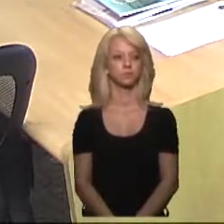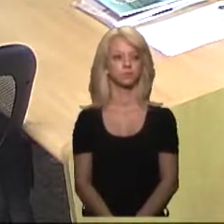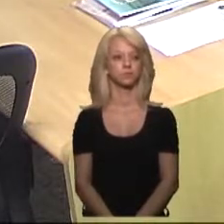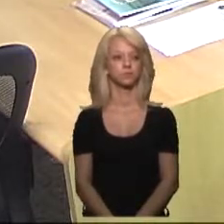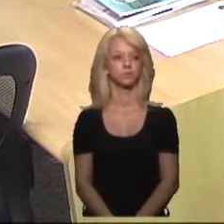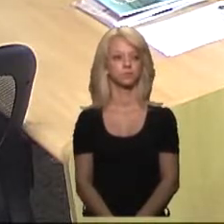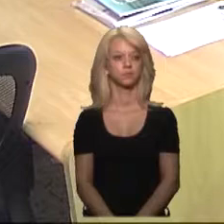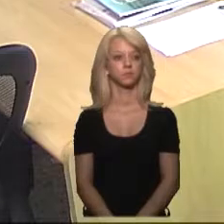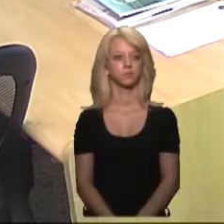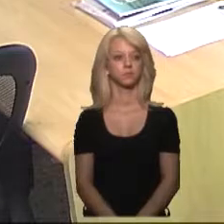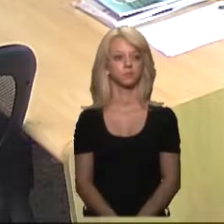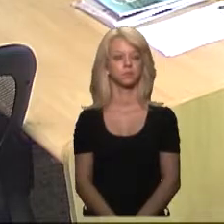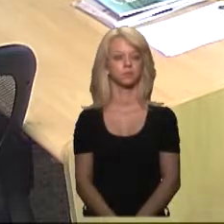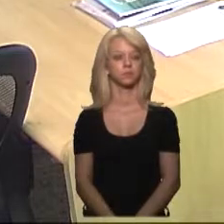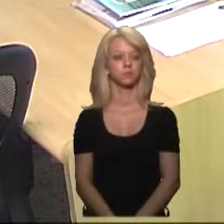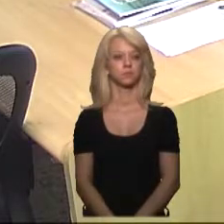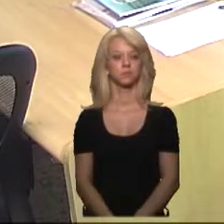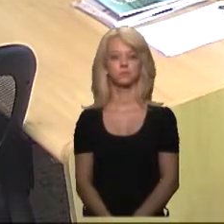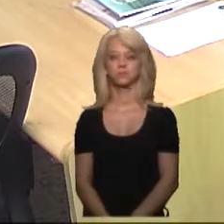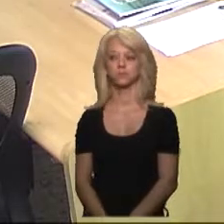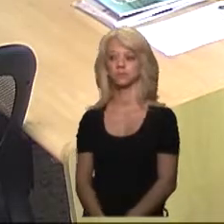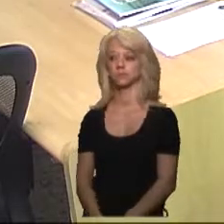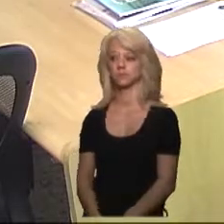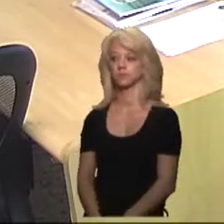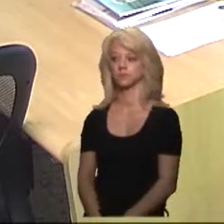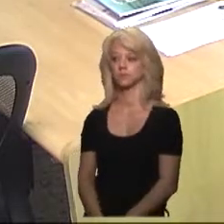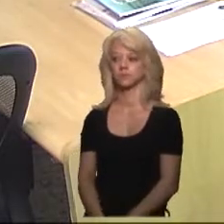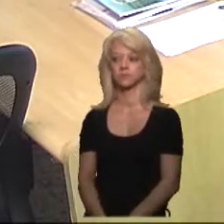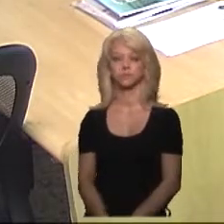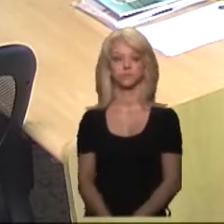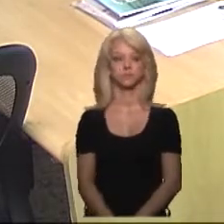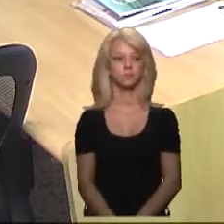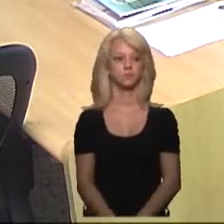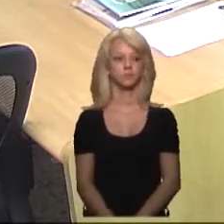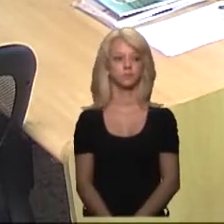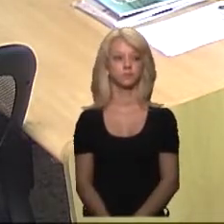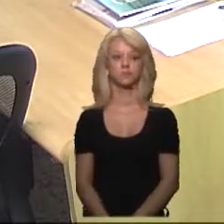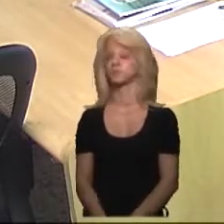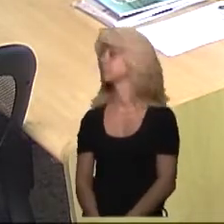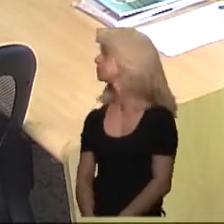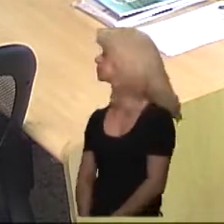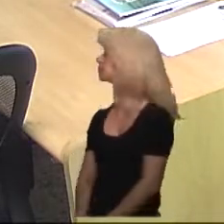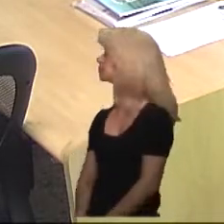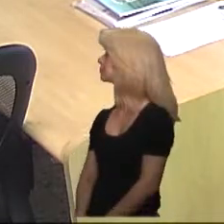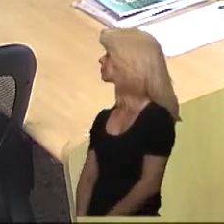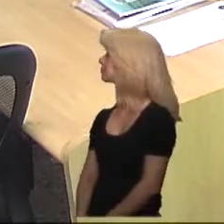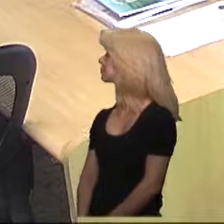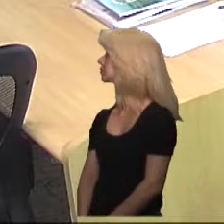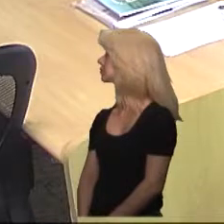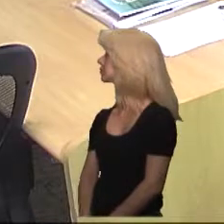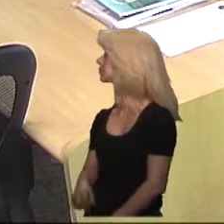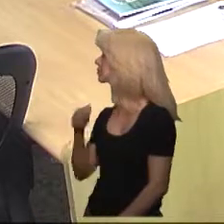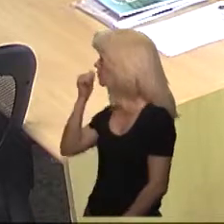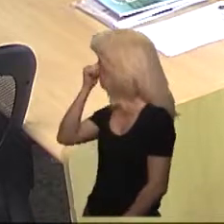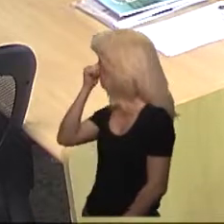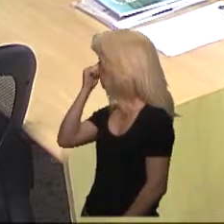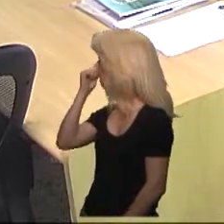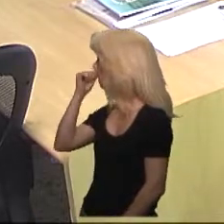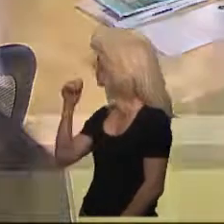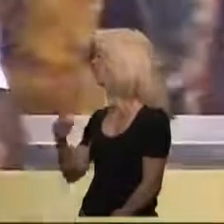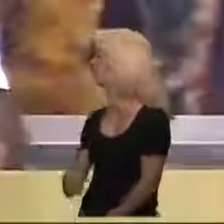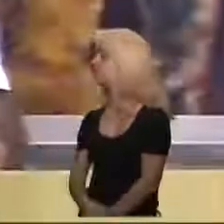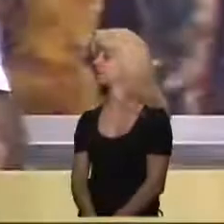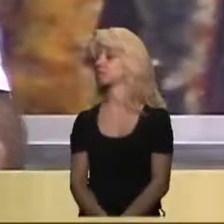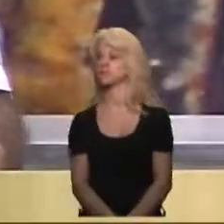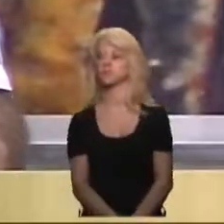Vera Saba. Presente. Nós temos 16 vereadores no plenário, presidente. Então, projeto... Apenas dois projetos em